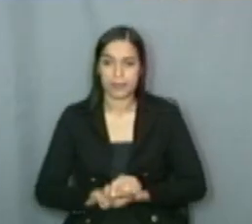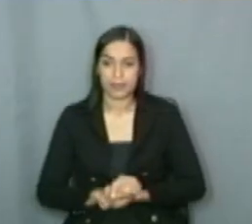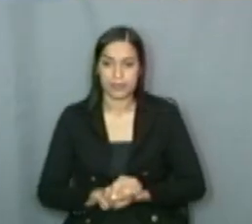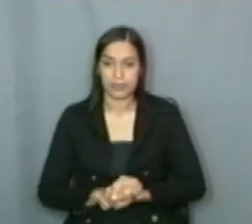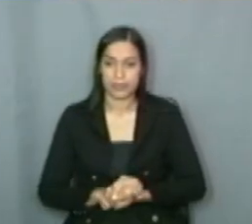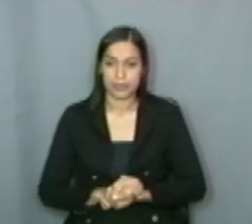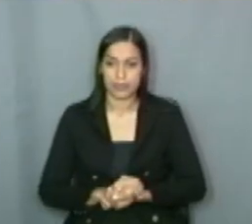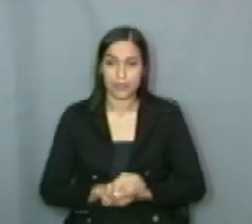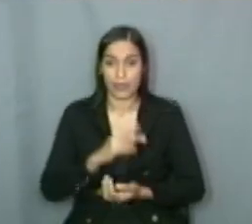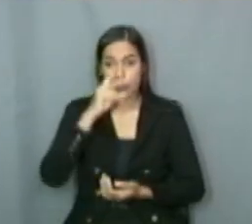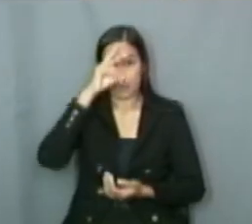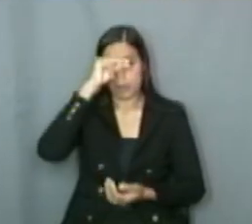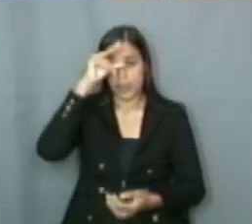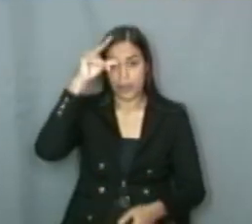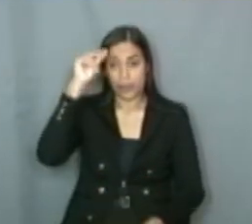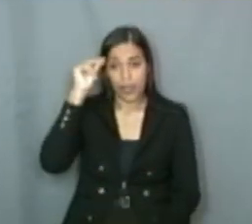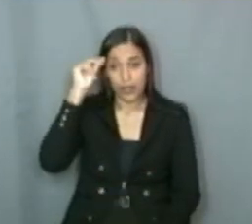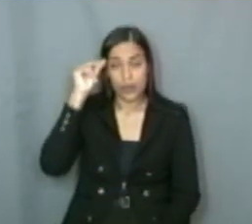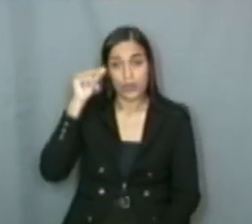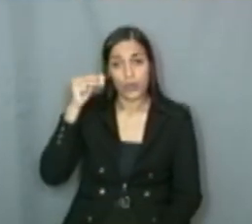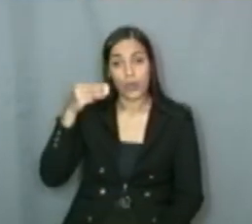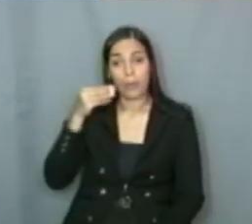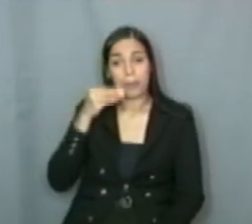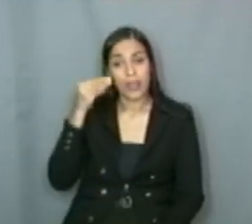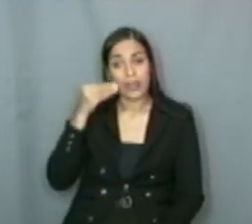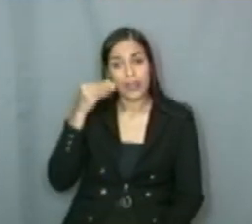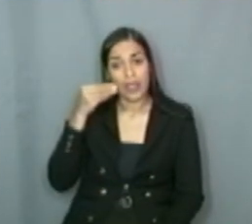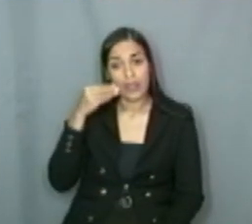Devia chamar prefeito Mary Kay.